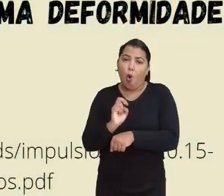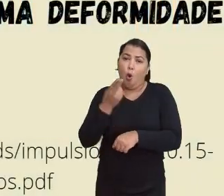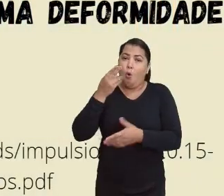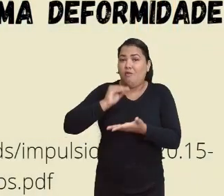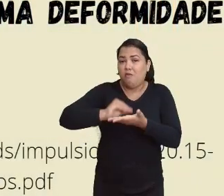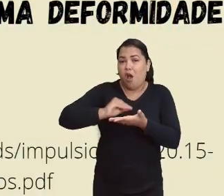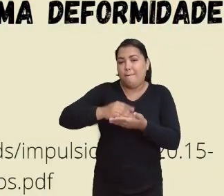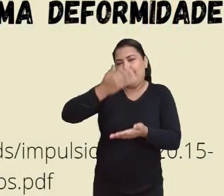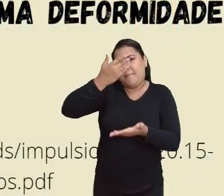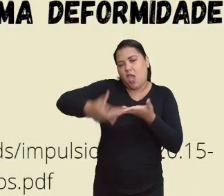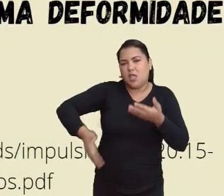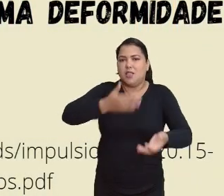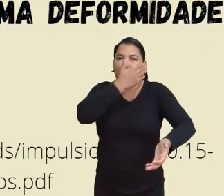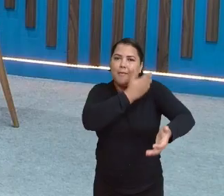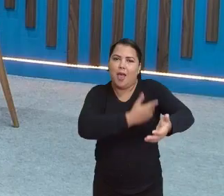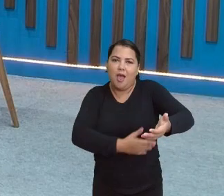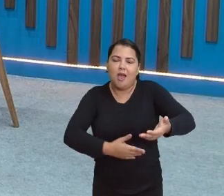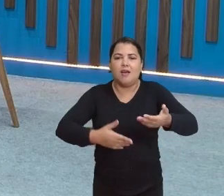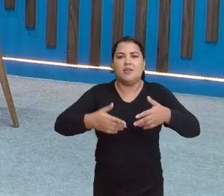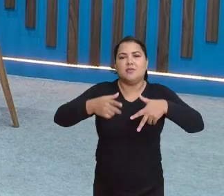algum membro, né? Corpo,